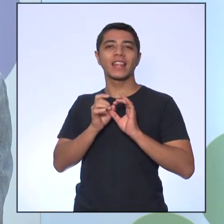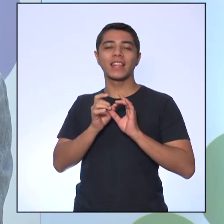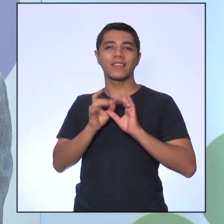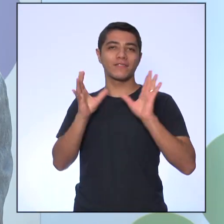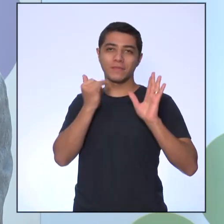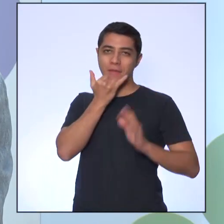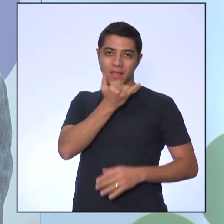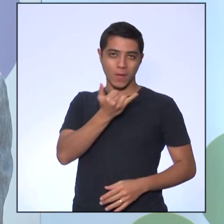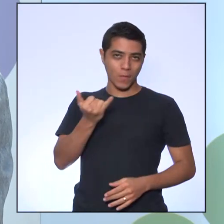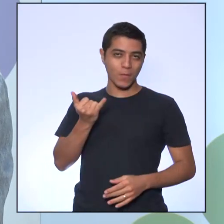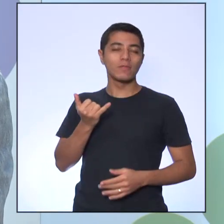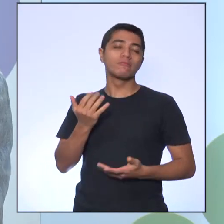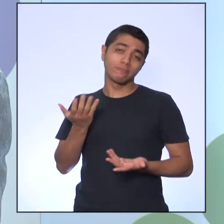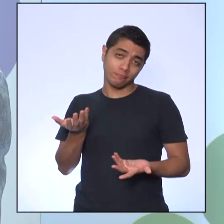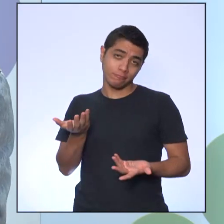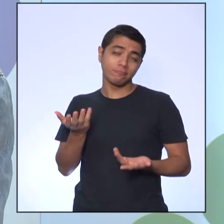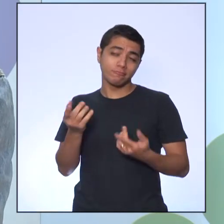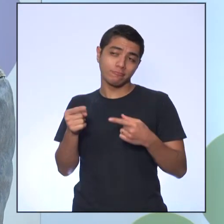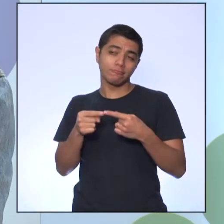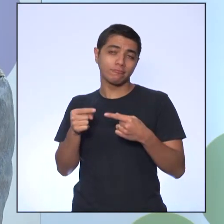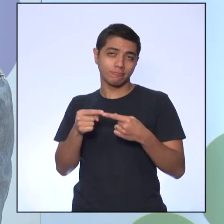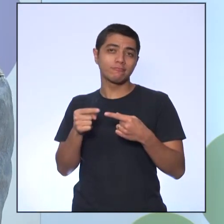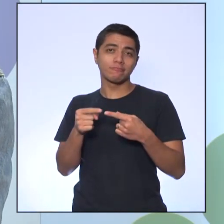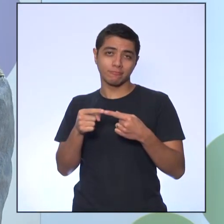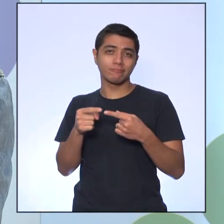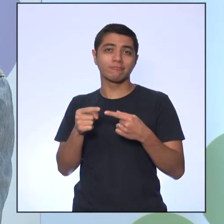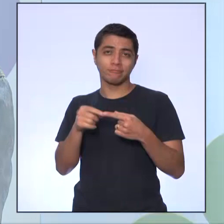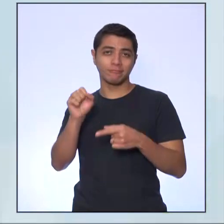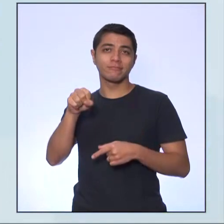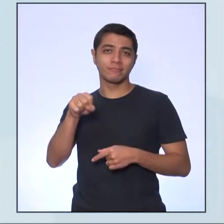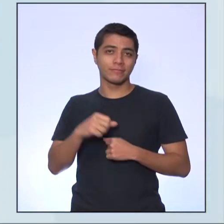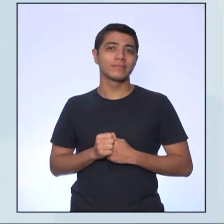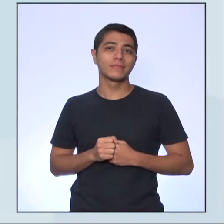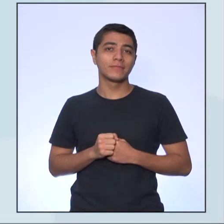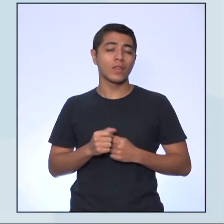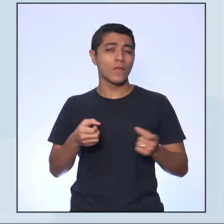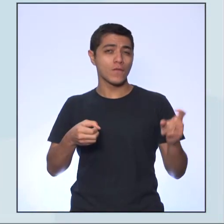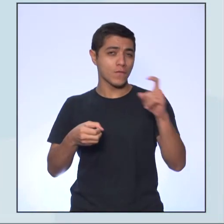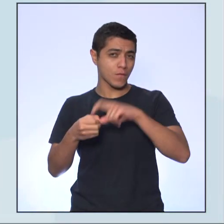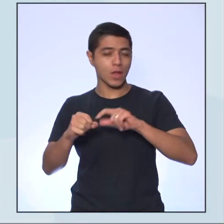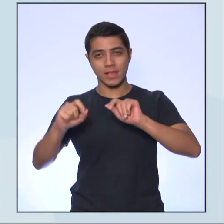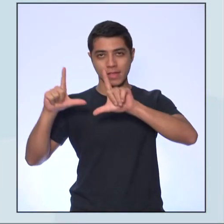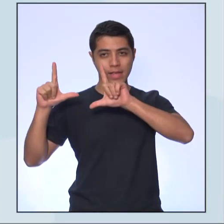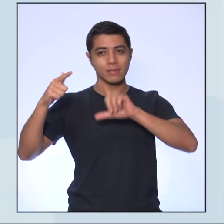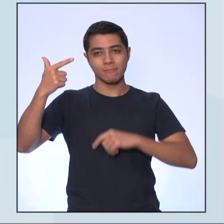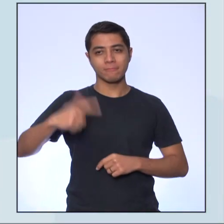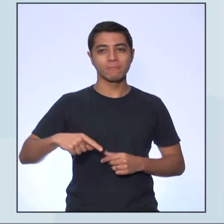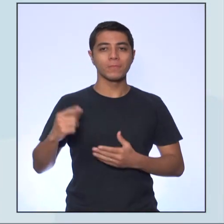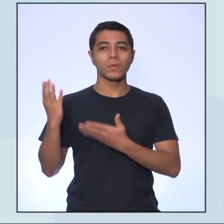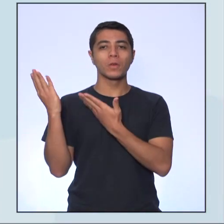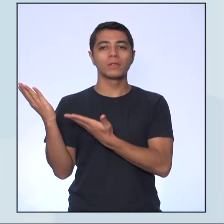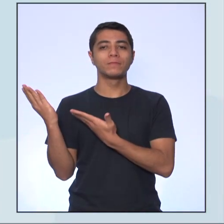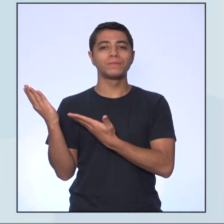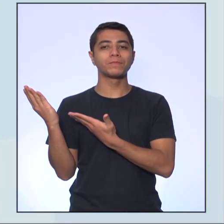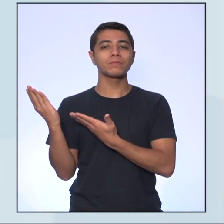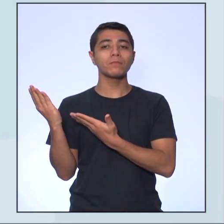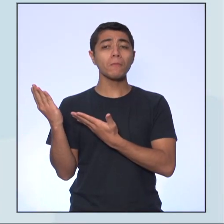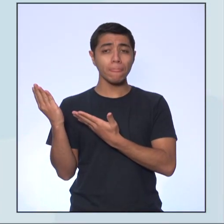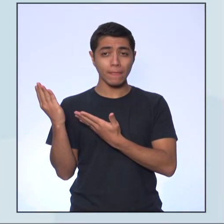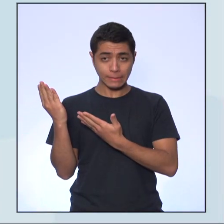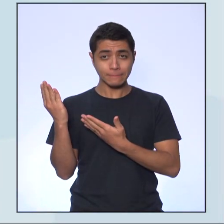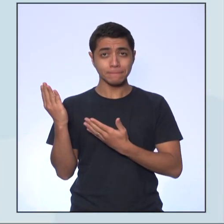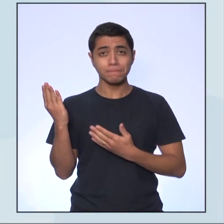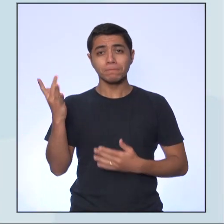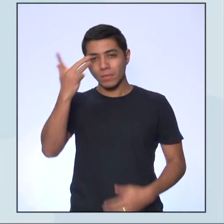Católica estão vendendo indulgências. Então, vamos voltar para a tela mais uma vez, a imagem lá. Então, essas pessoas que estão ali numa espécie